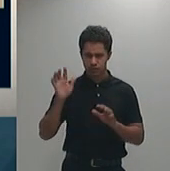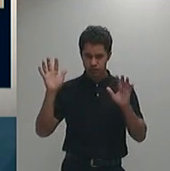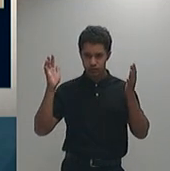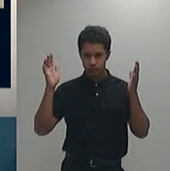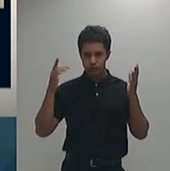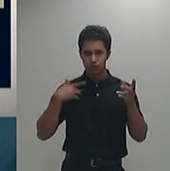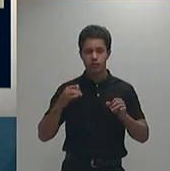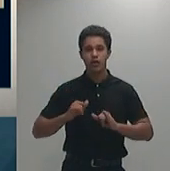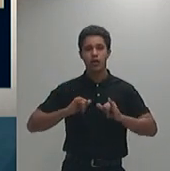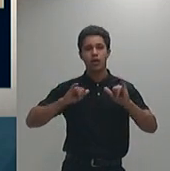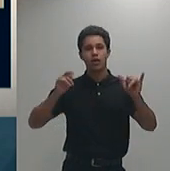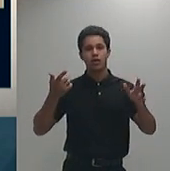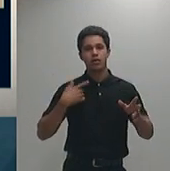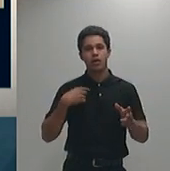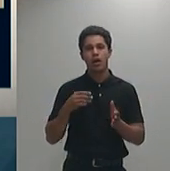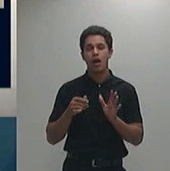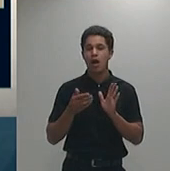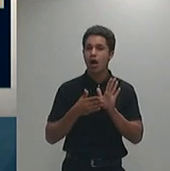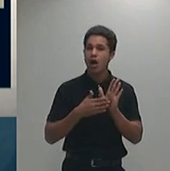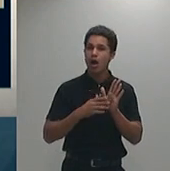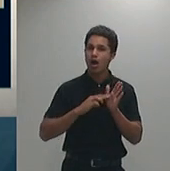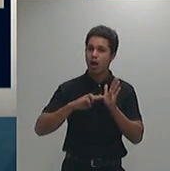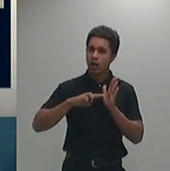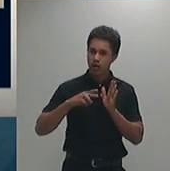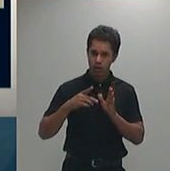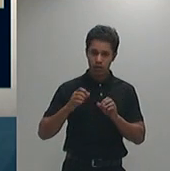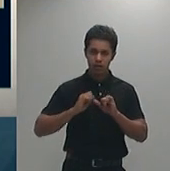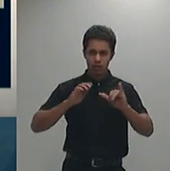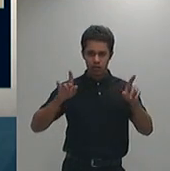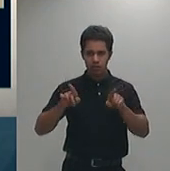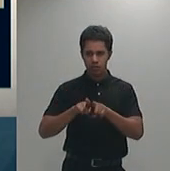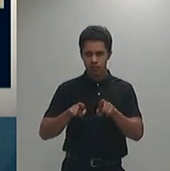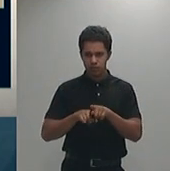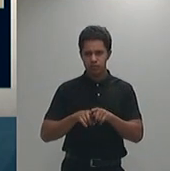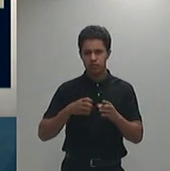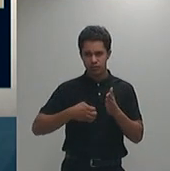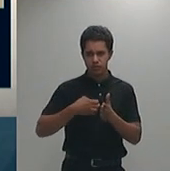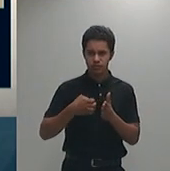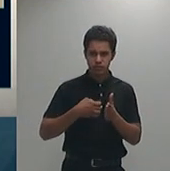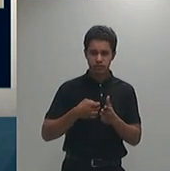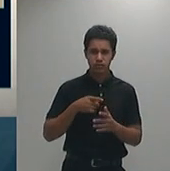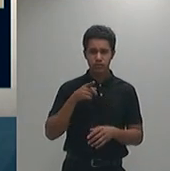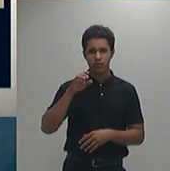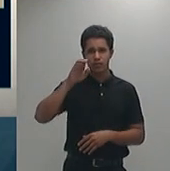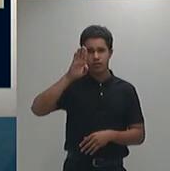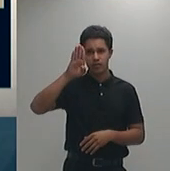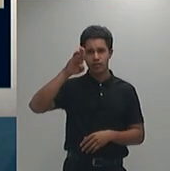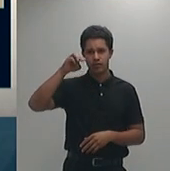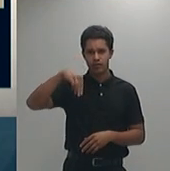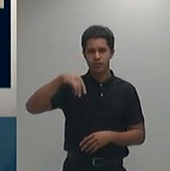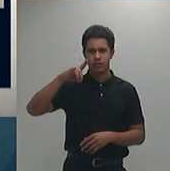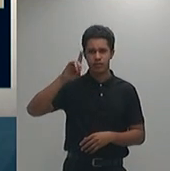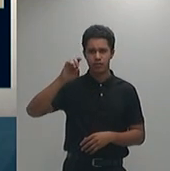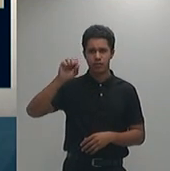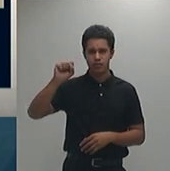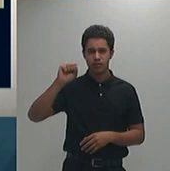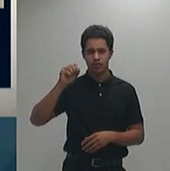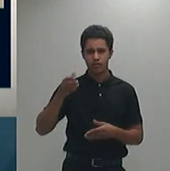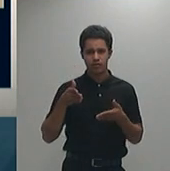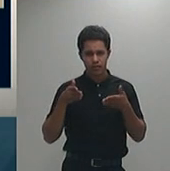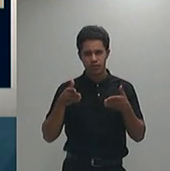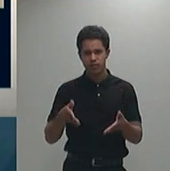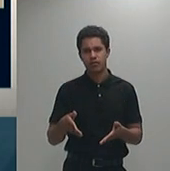comunicados ao mercado e fato relevante publicados pela companhia a BNDS participações em vendas